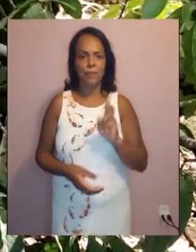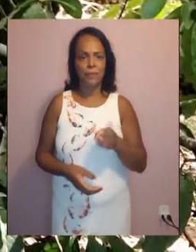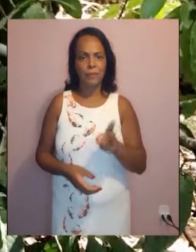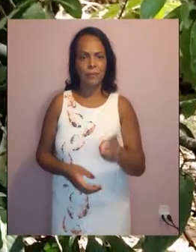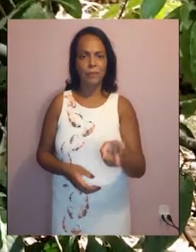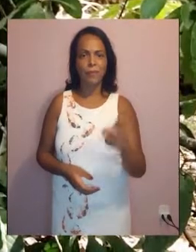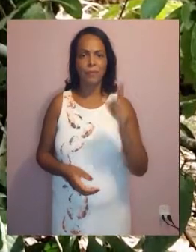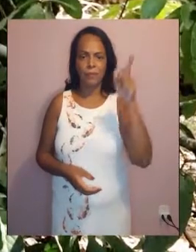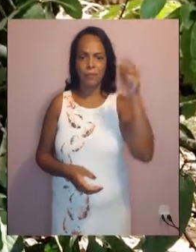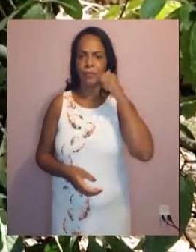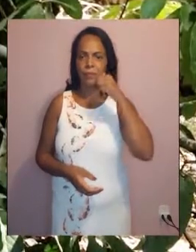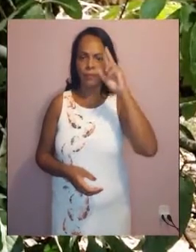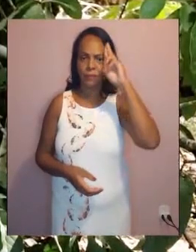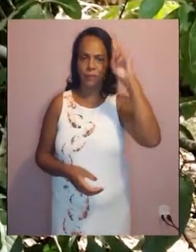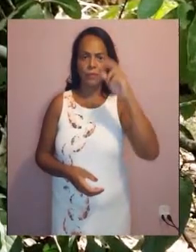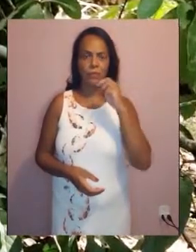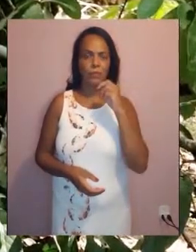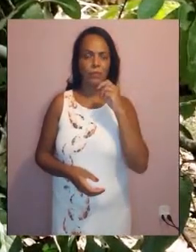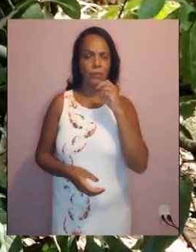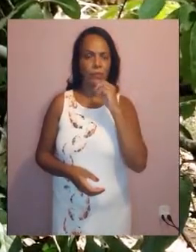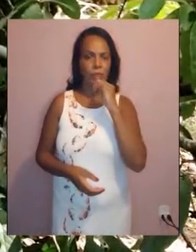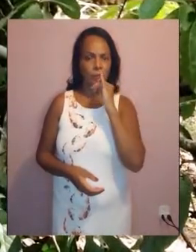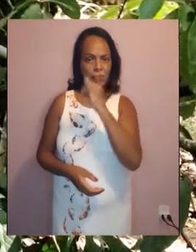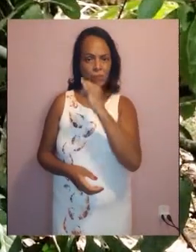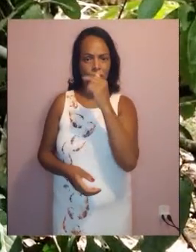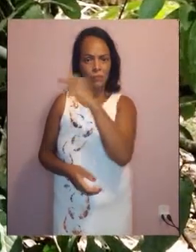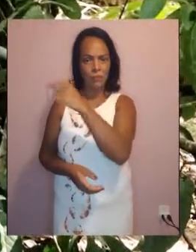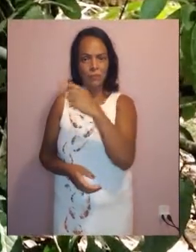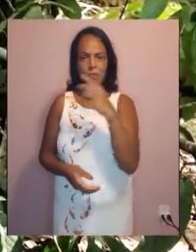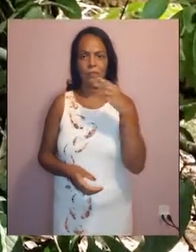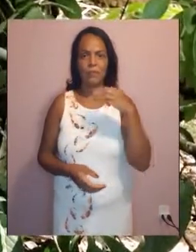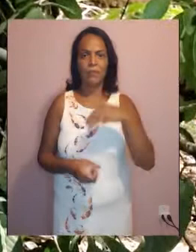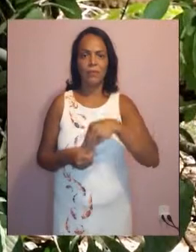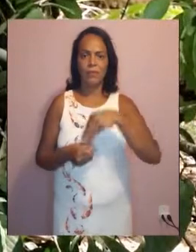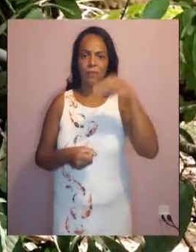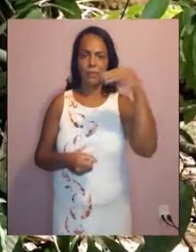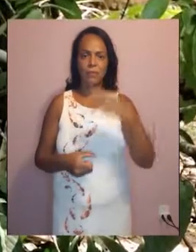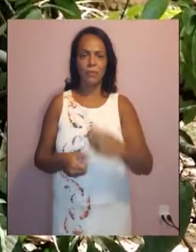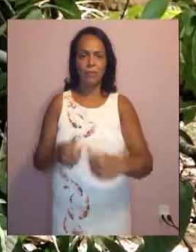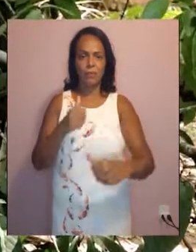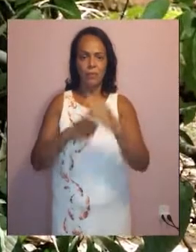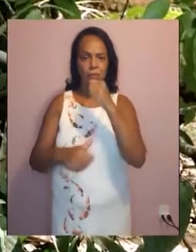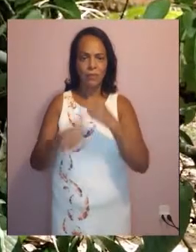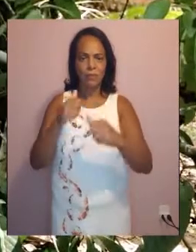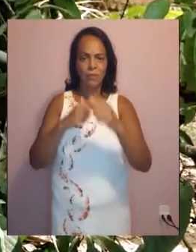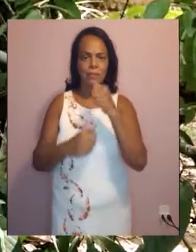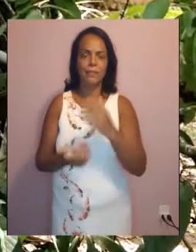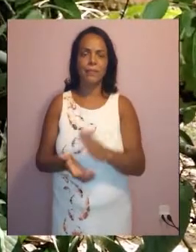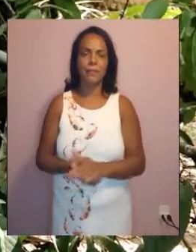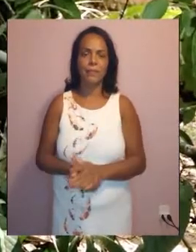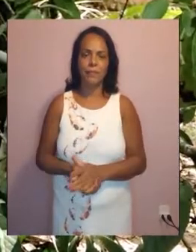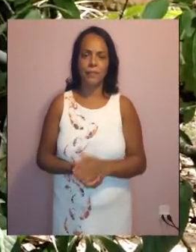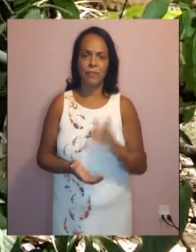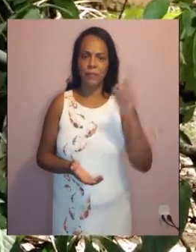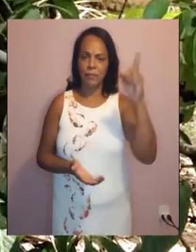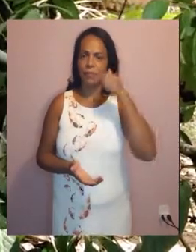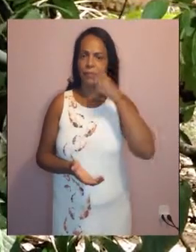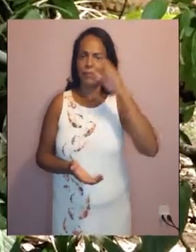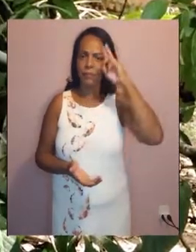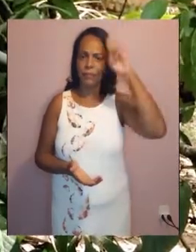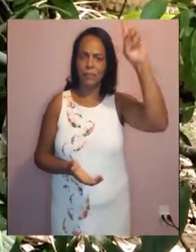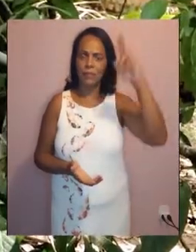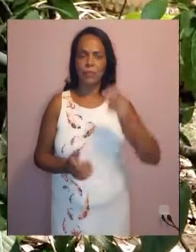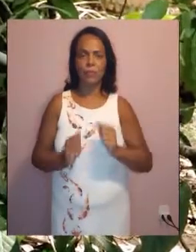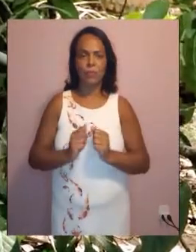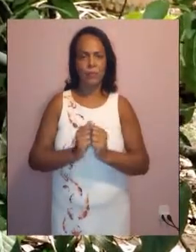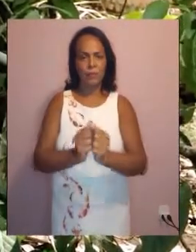indicar, e eu te acompanharei em toda essa empreitada.